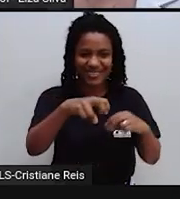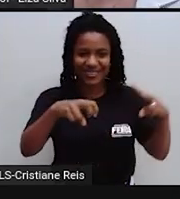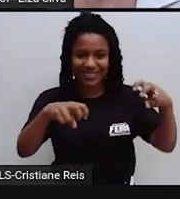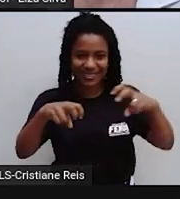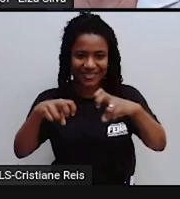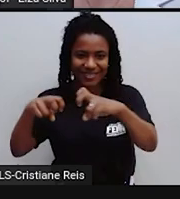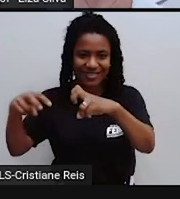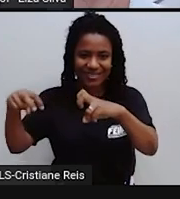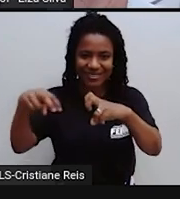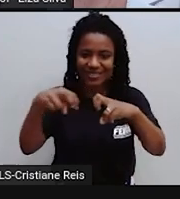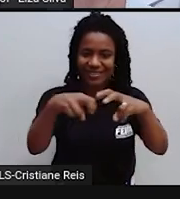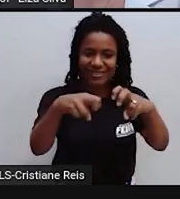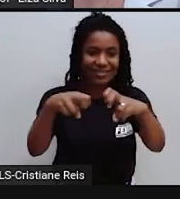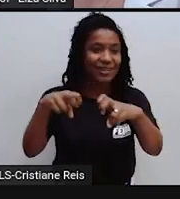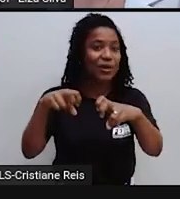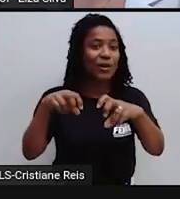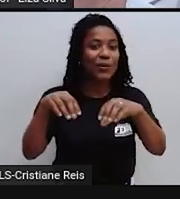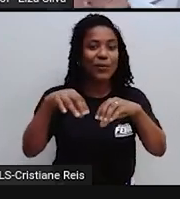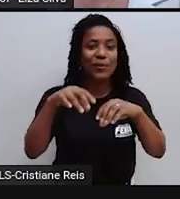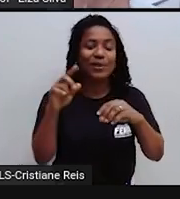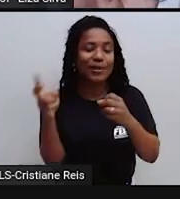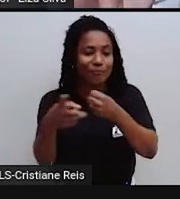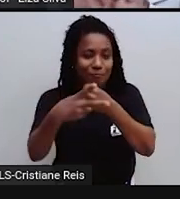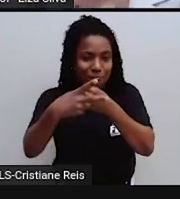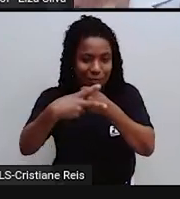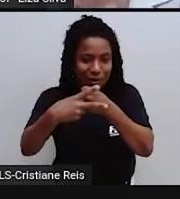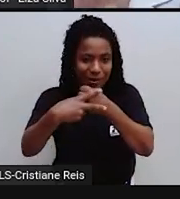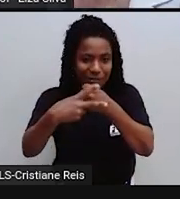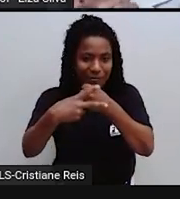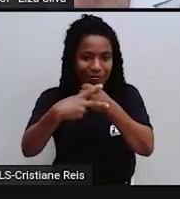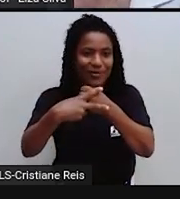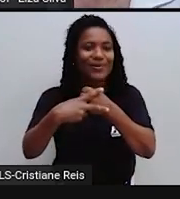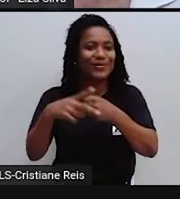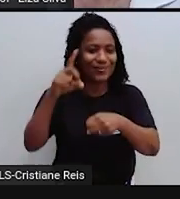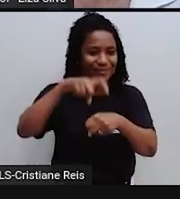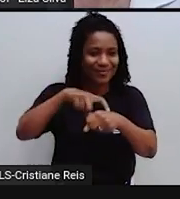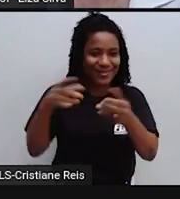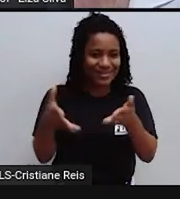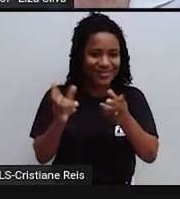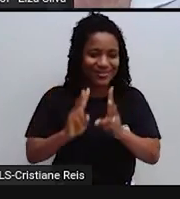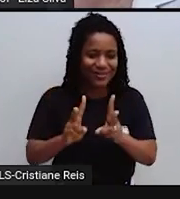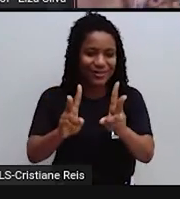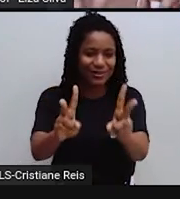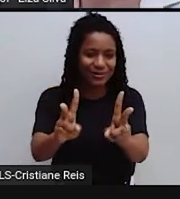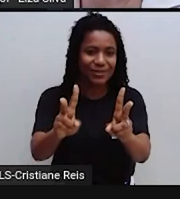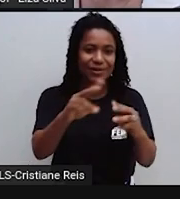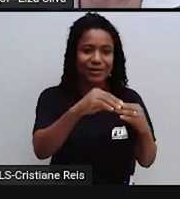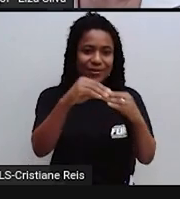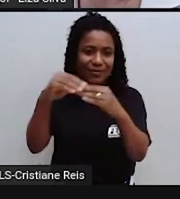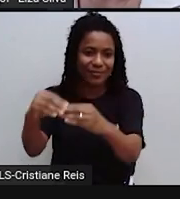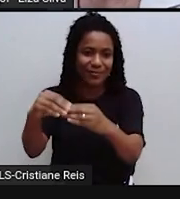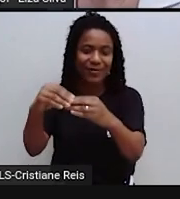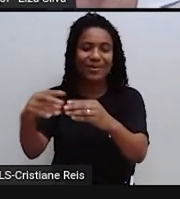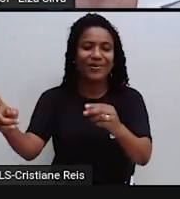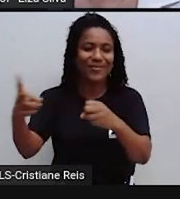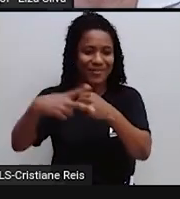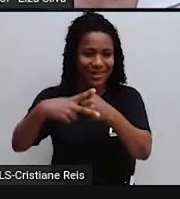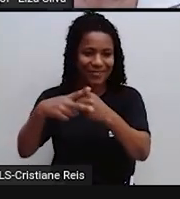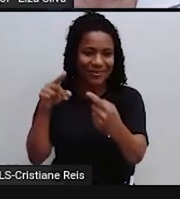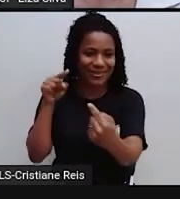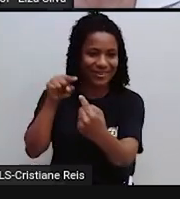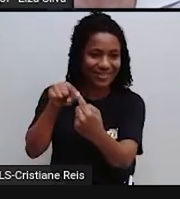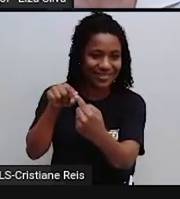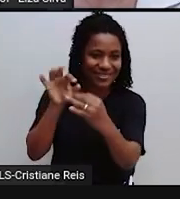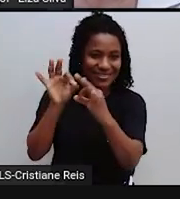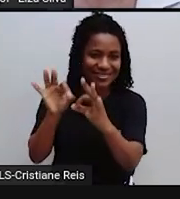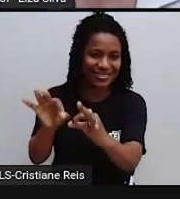os verbos que estão no present continuous e levar esse bichinho, que é o personagem da nossa atividade, até o verbo. Mas